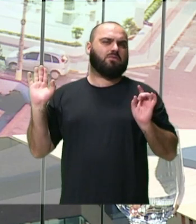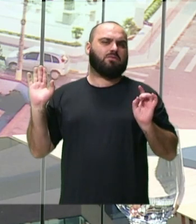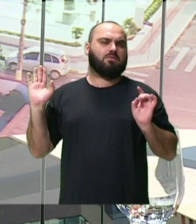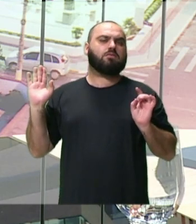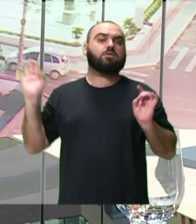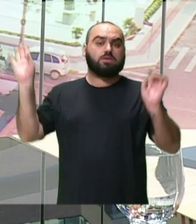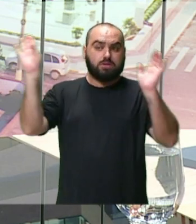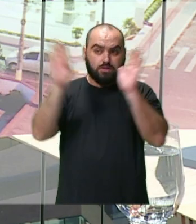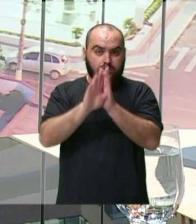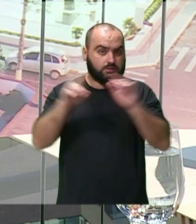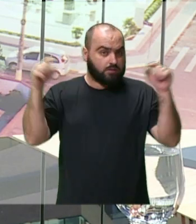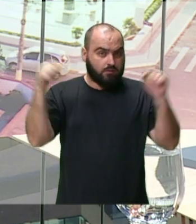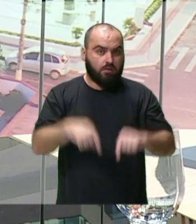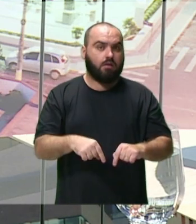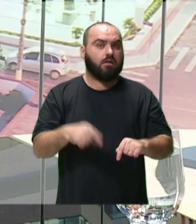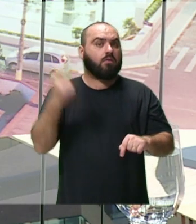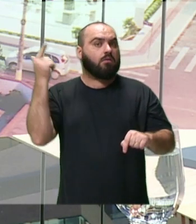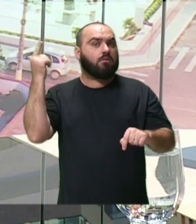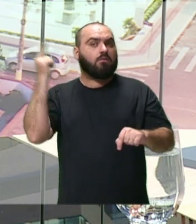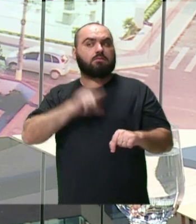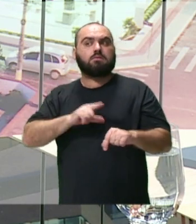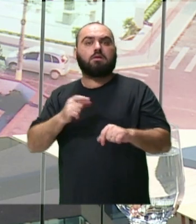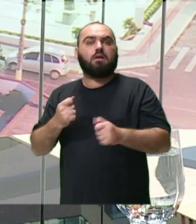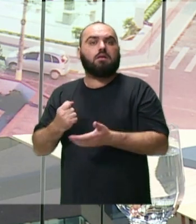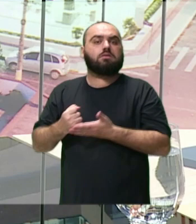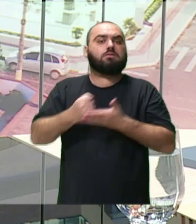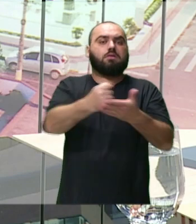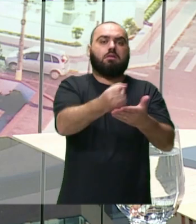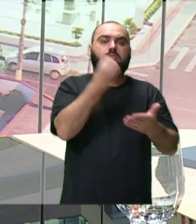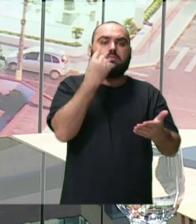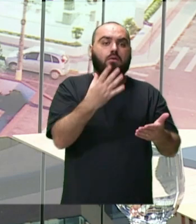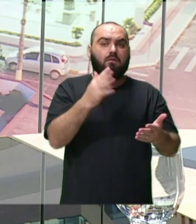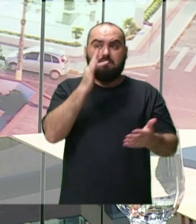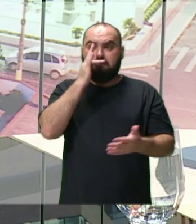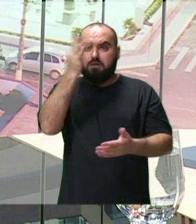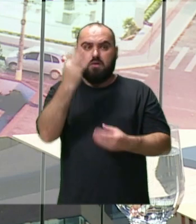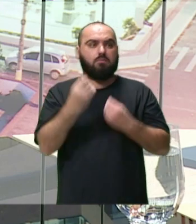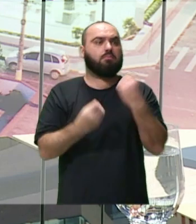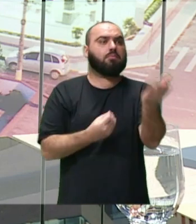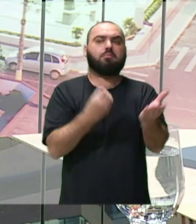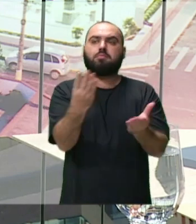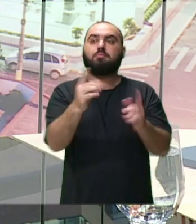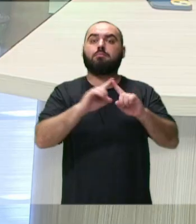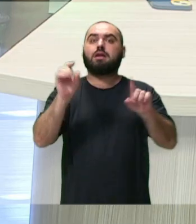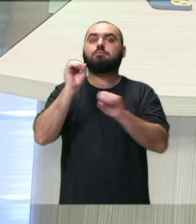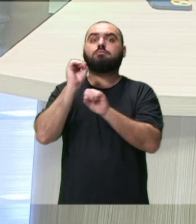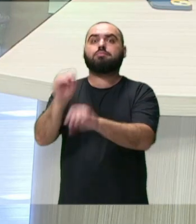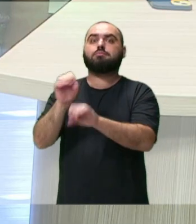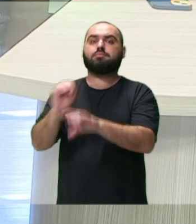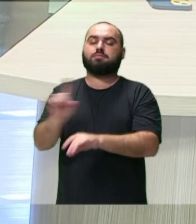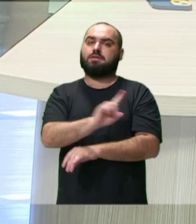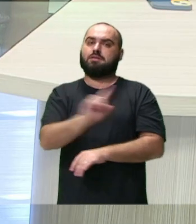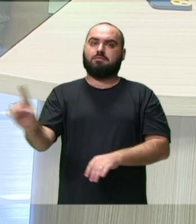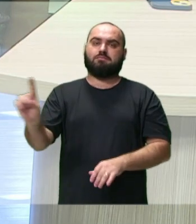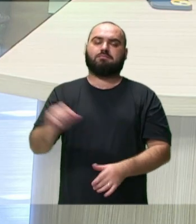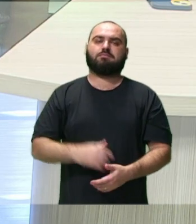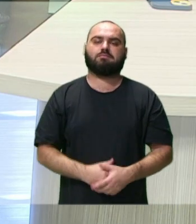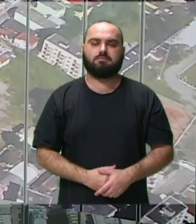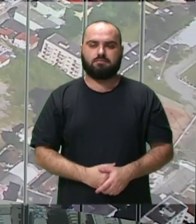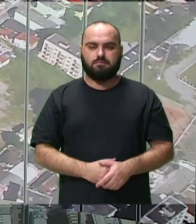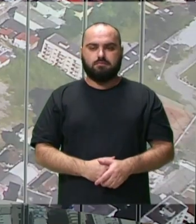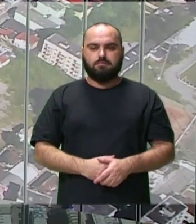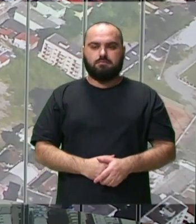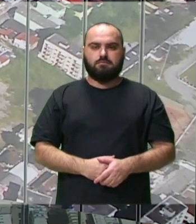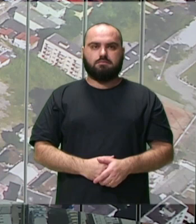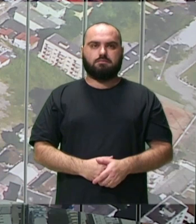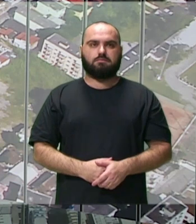até aqui, para poder transferir algo de bom para as pessoas. Flor qualquer um pode dar, ensinamento não. Vereadora, falar um pouquinho do trabalho da